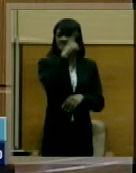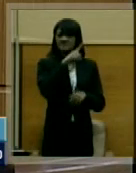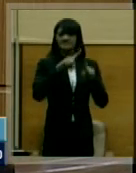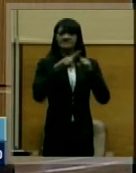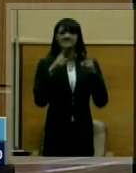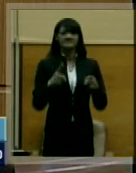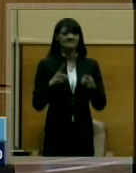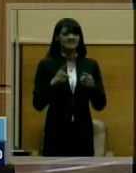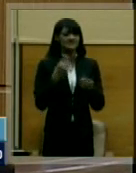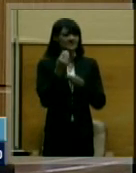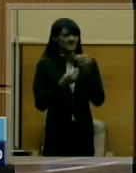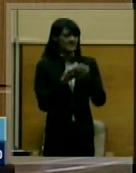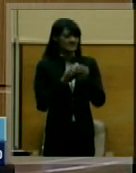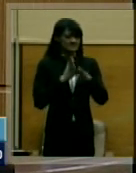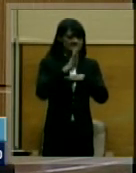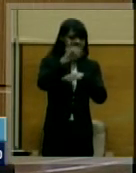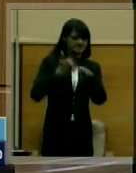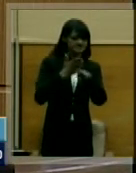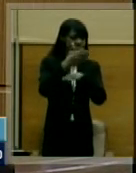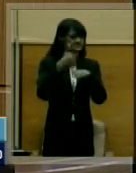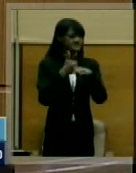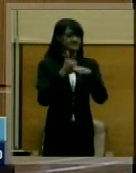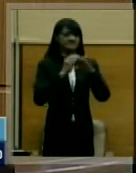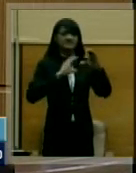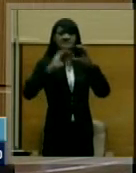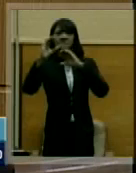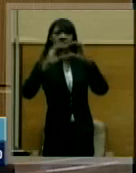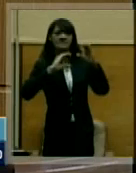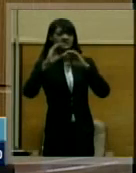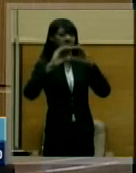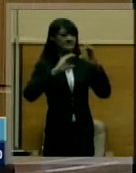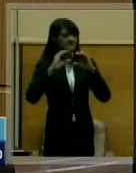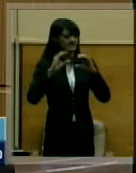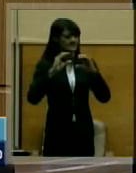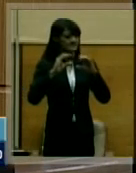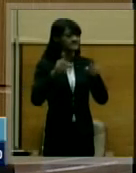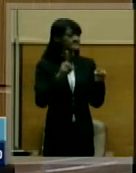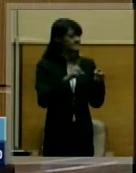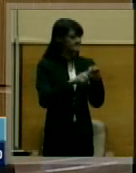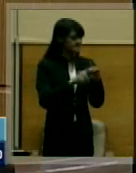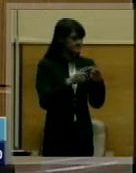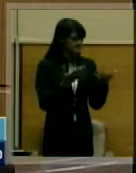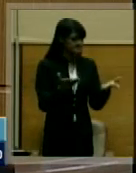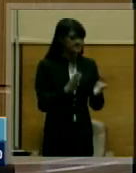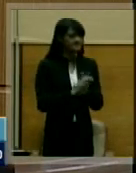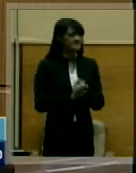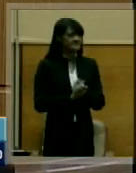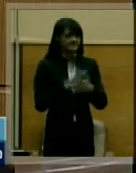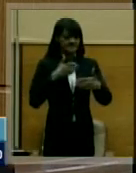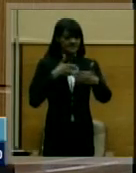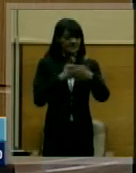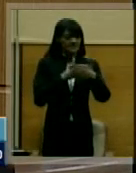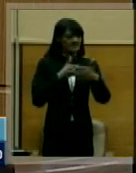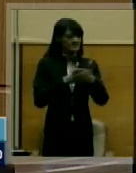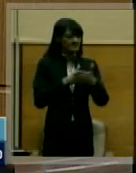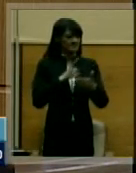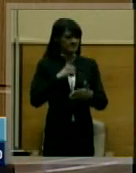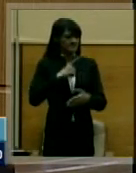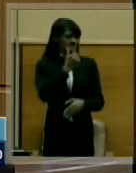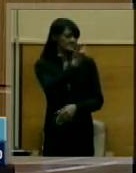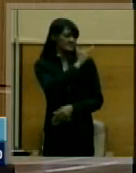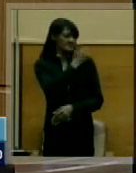de locomoção, comunicação e acessibilidade. E mais que essas, as barreiras do preconceito e